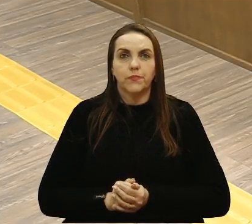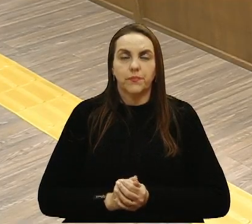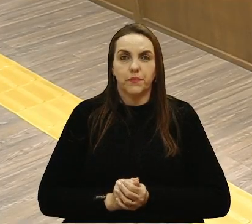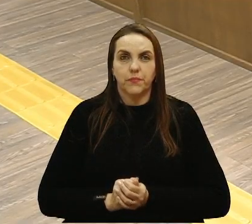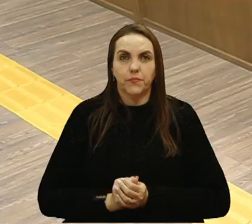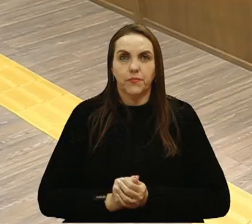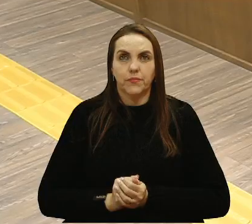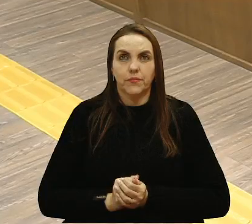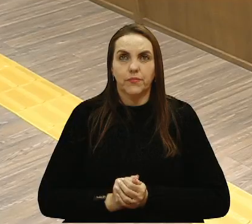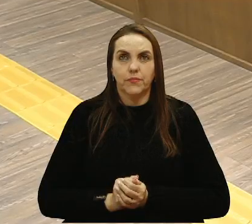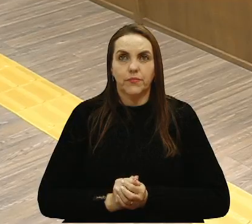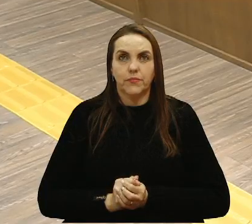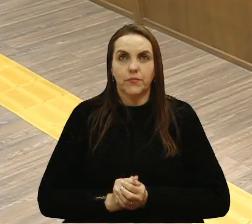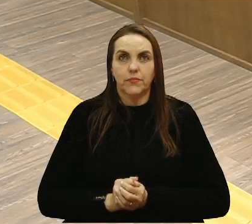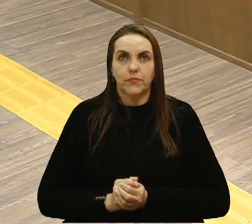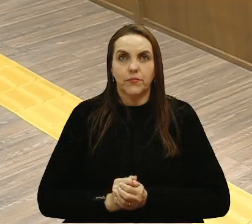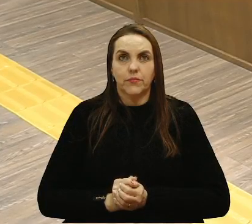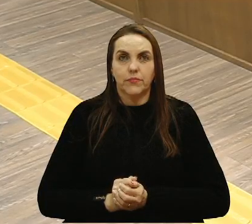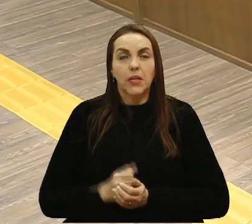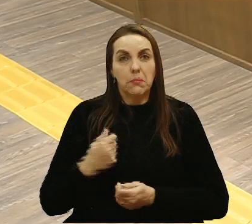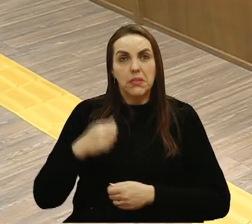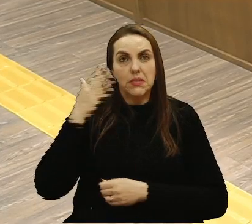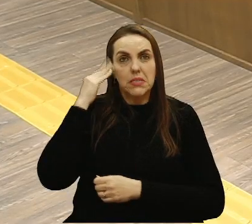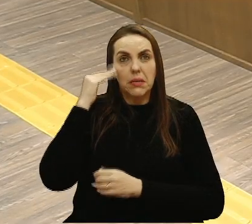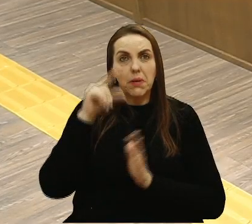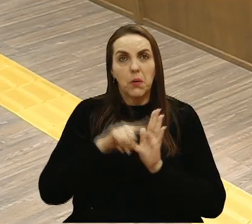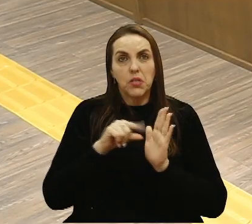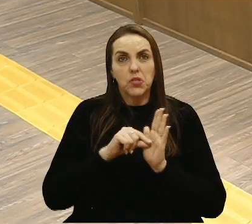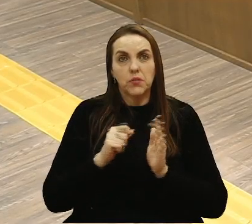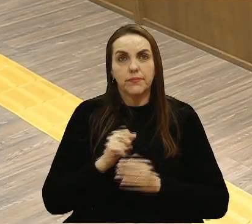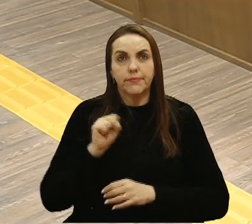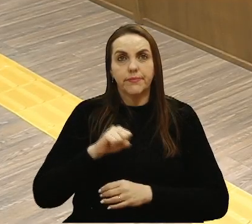Tem que saber o artigo, né? Aquele artigo lá.